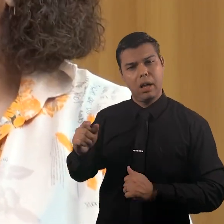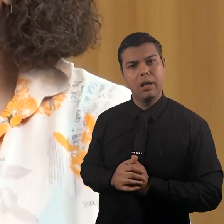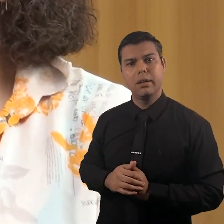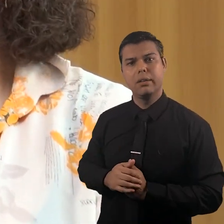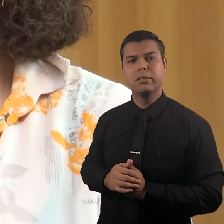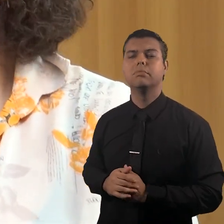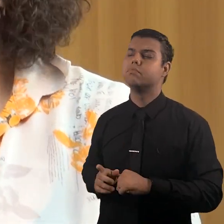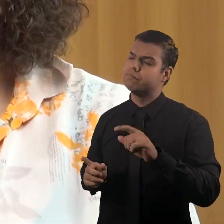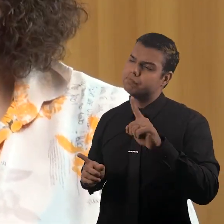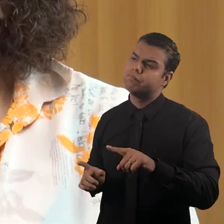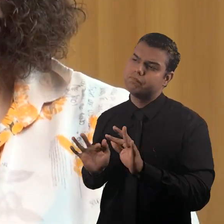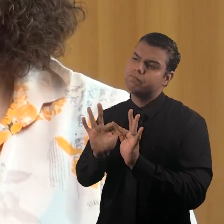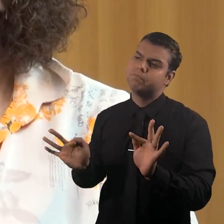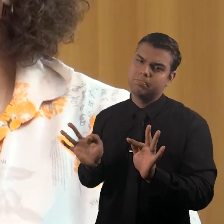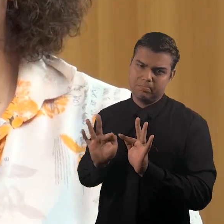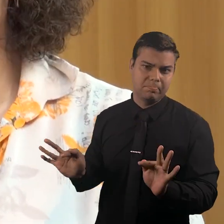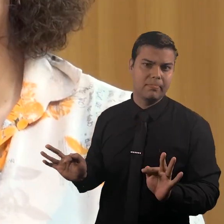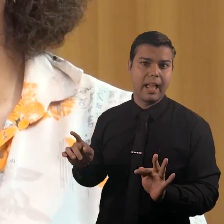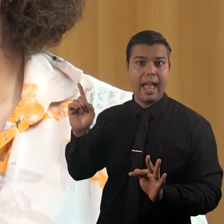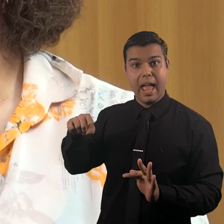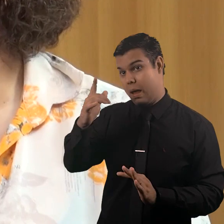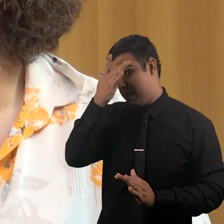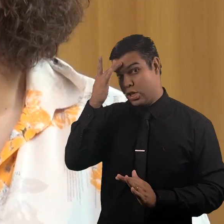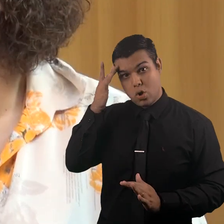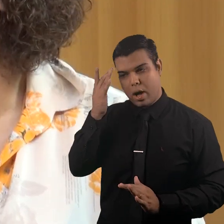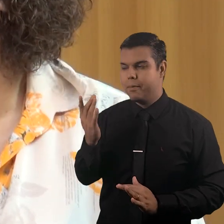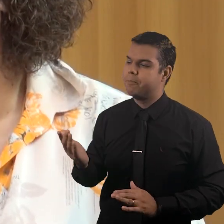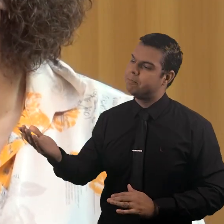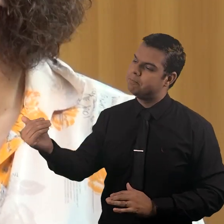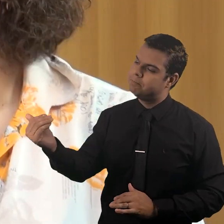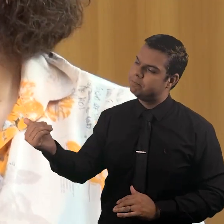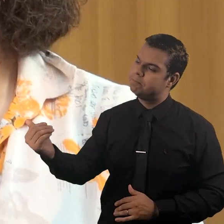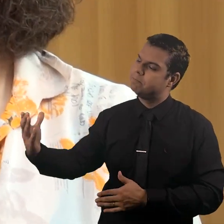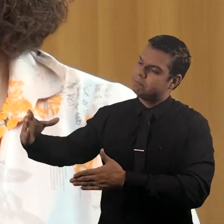ir. Então, é basicamente isso, é alguém que vai pegar na mão do